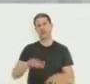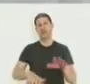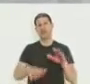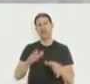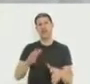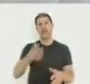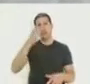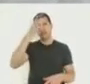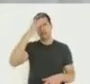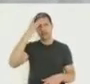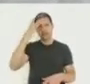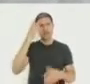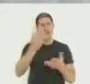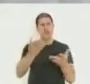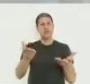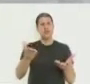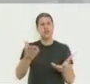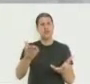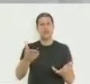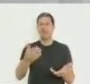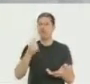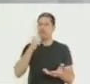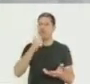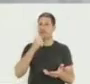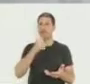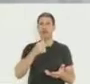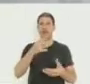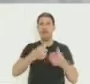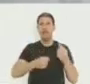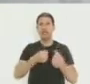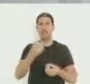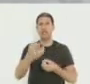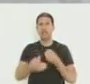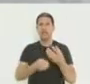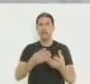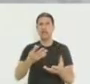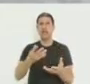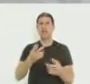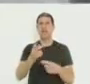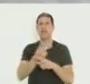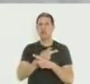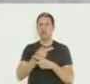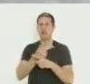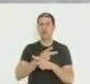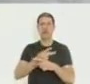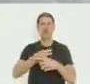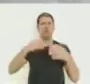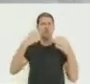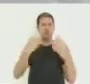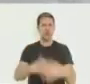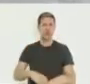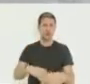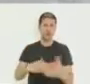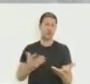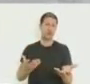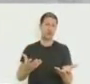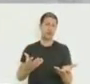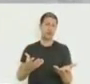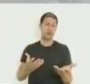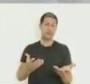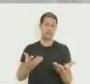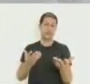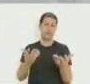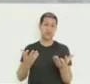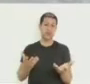elas não estão trabalhando estão buscando E participar do concurso de um concurso público com a chance de alguma